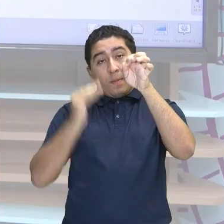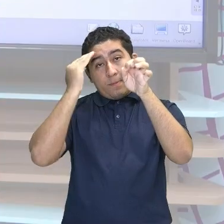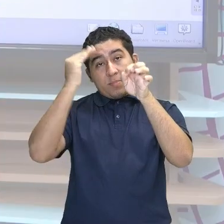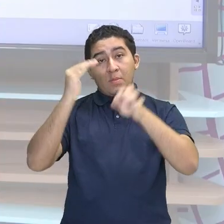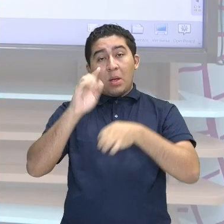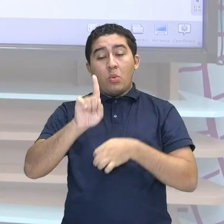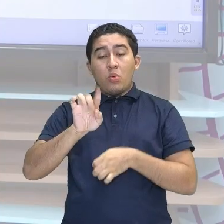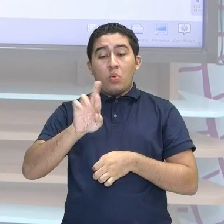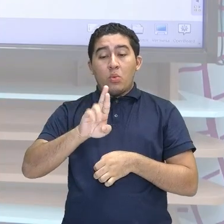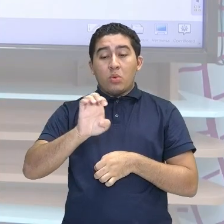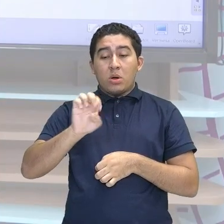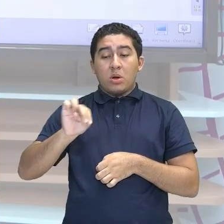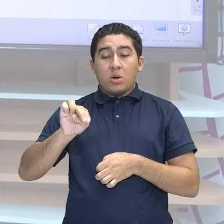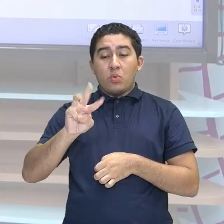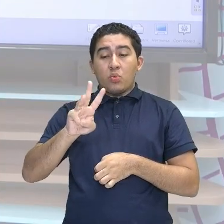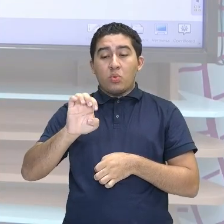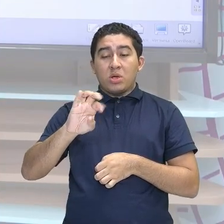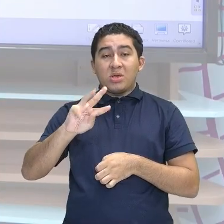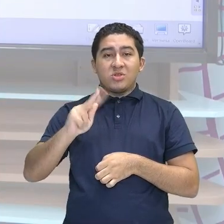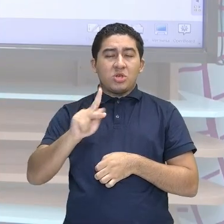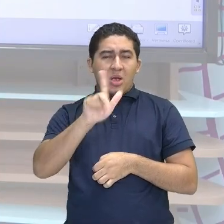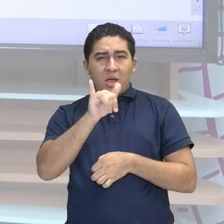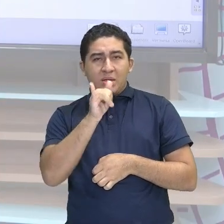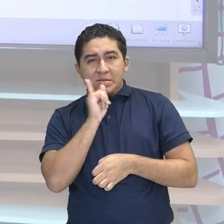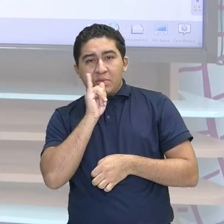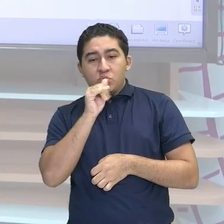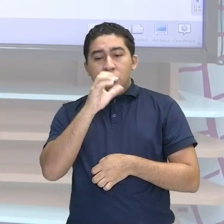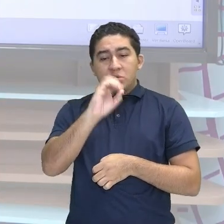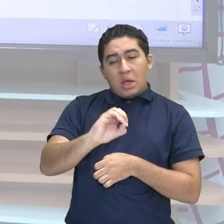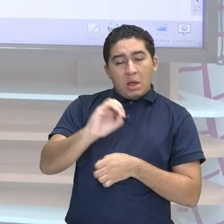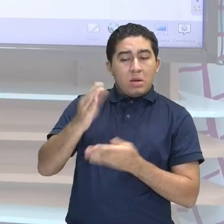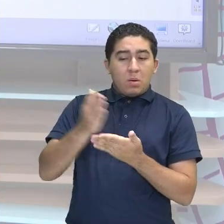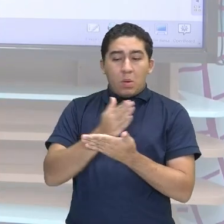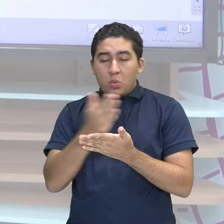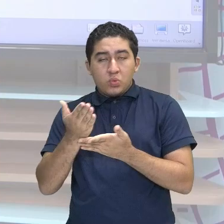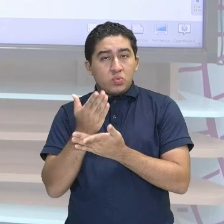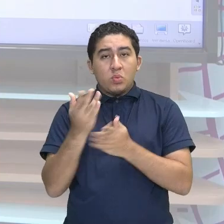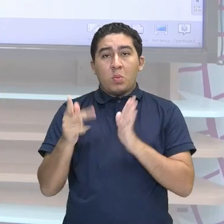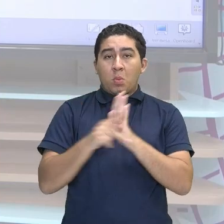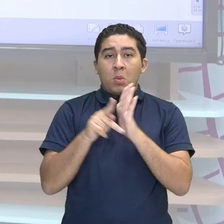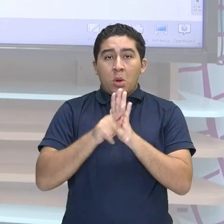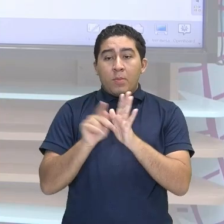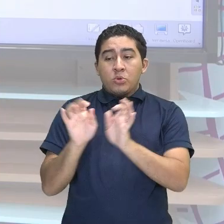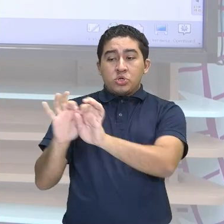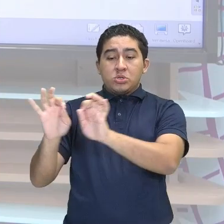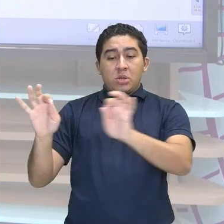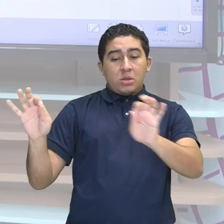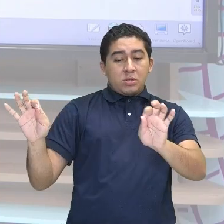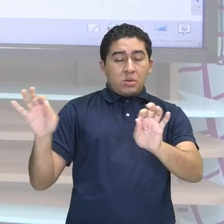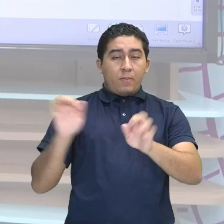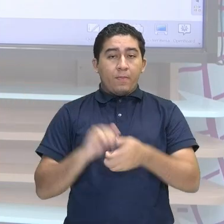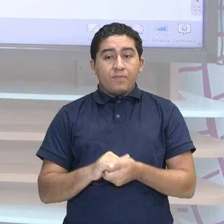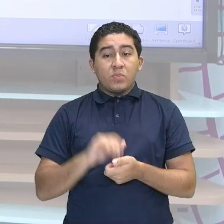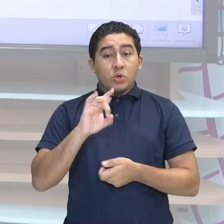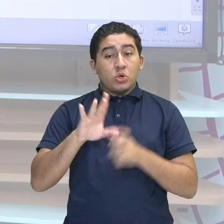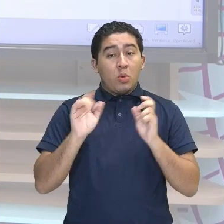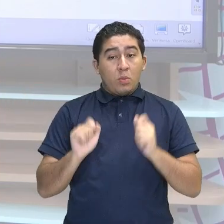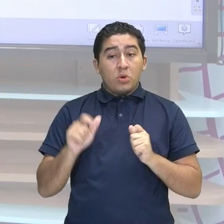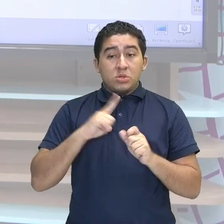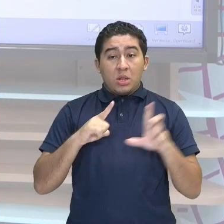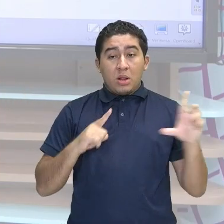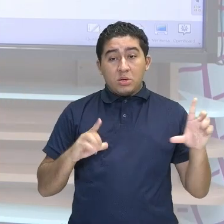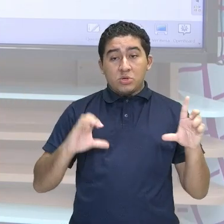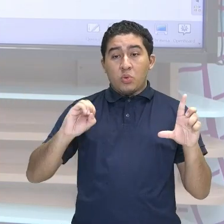de Greenwich. Está a tantos graus de distância do meridiano. E a longitude, ela só pode ser leste